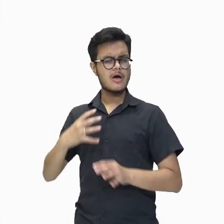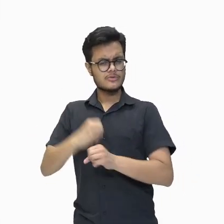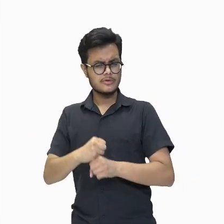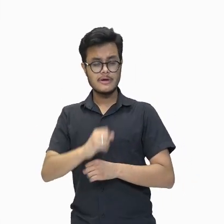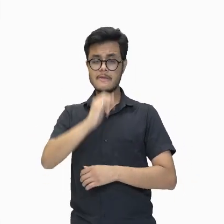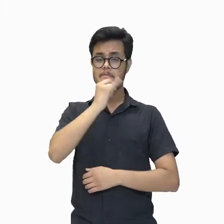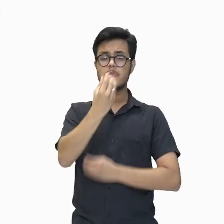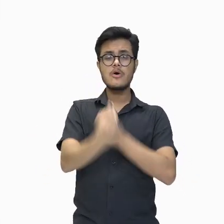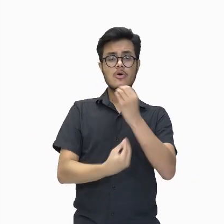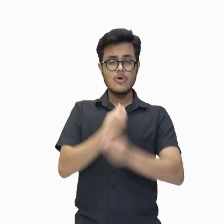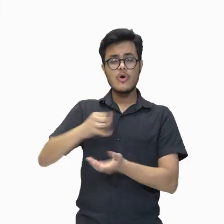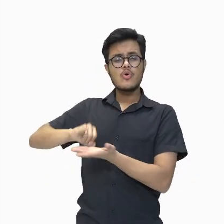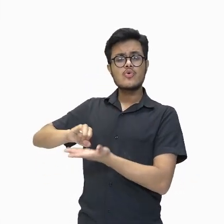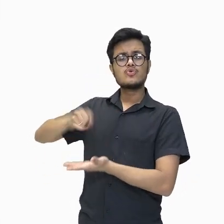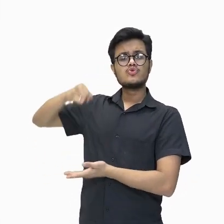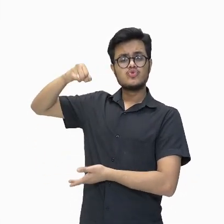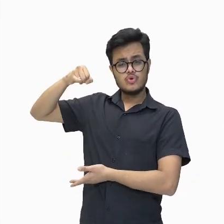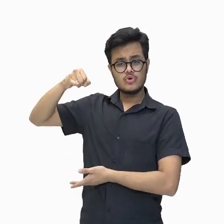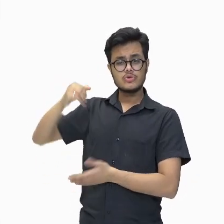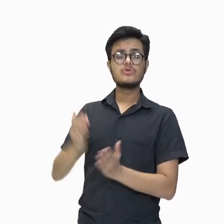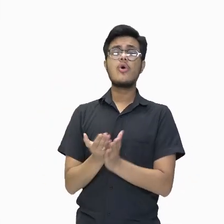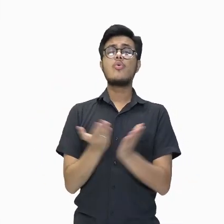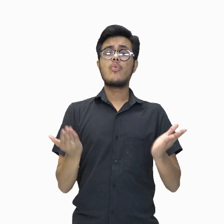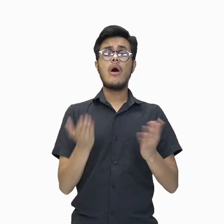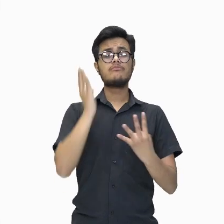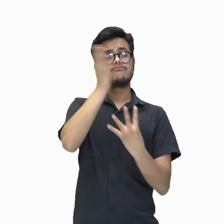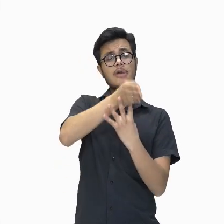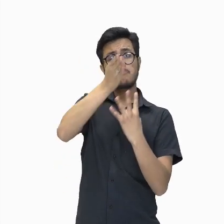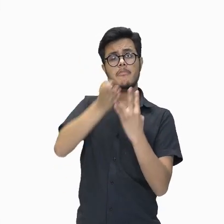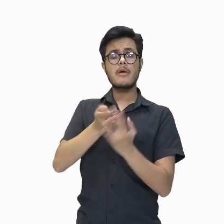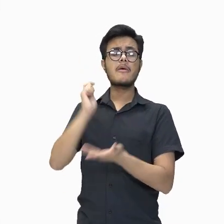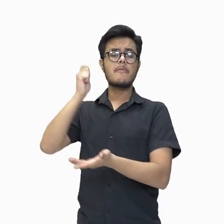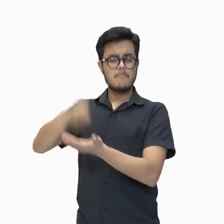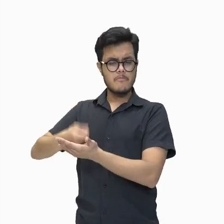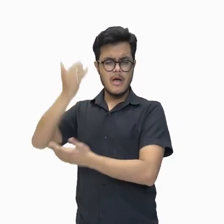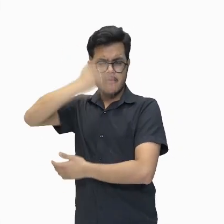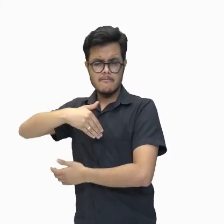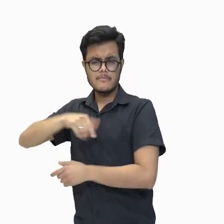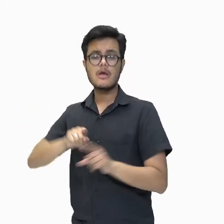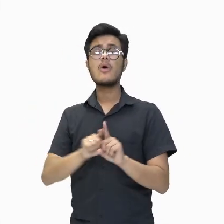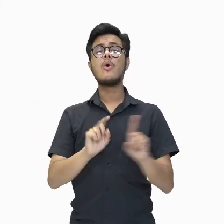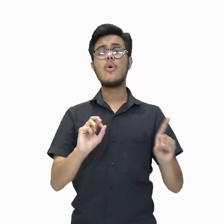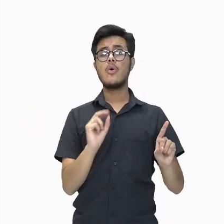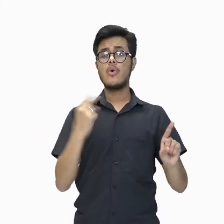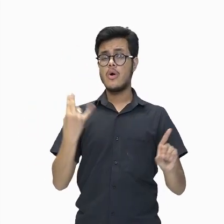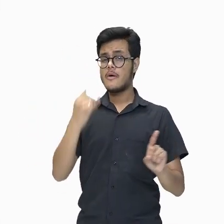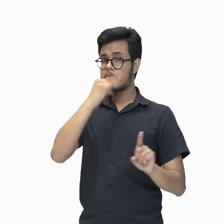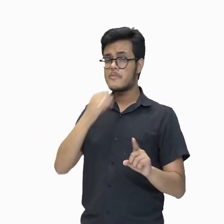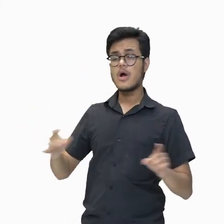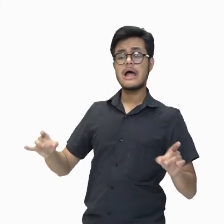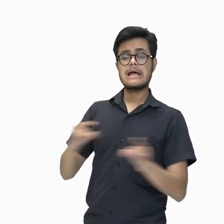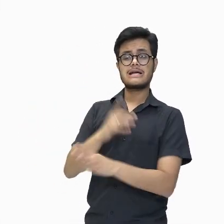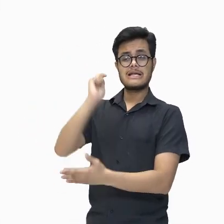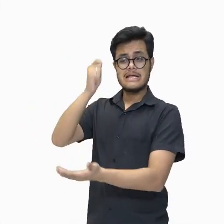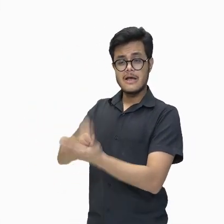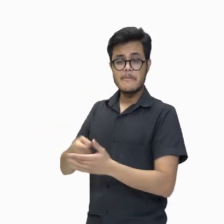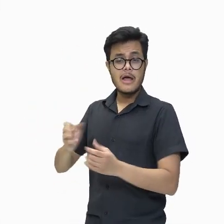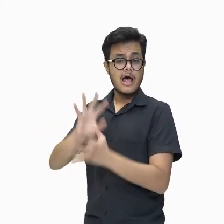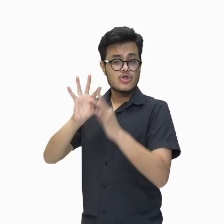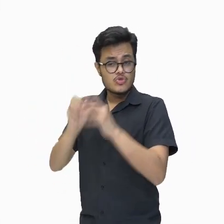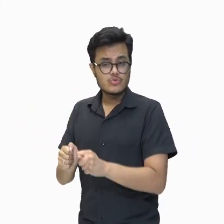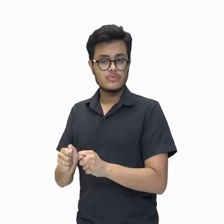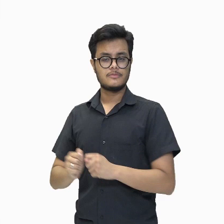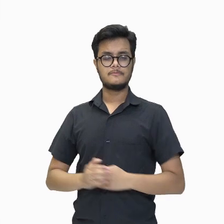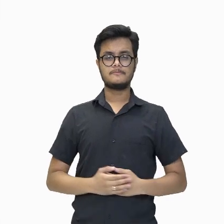exemplo, os juros incididos nas prestações do financiamento ou o desconto na quitação no ato da compra. Dessa